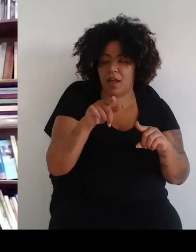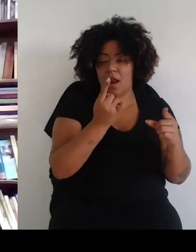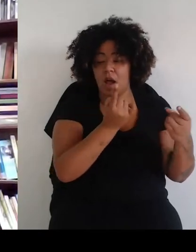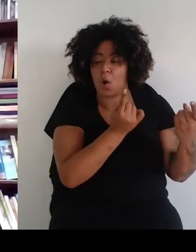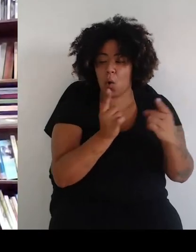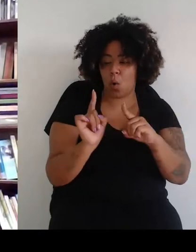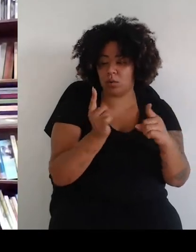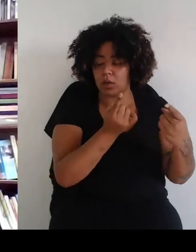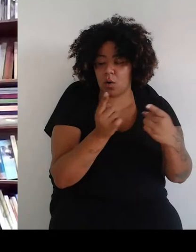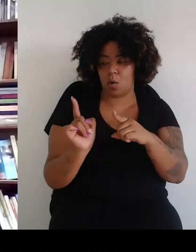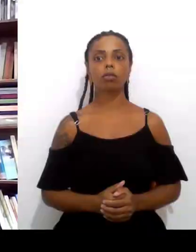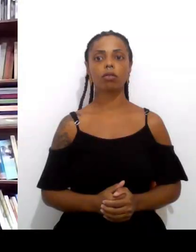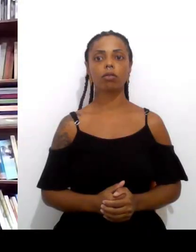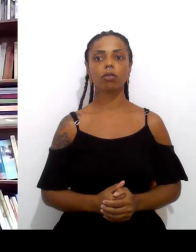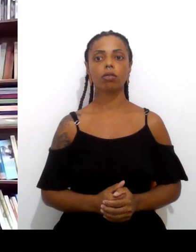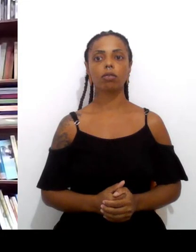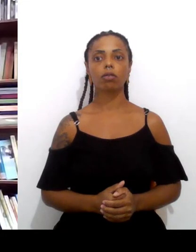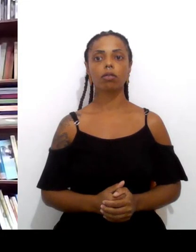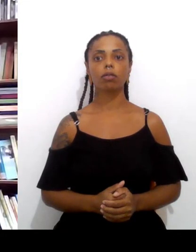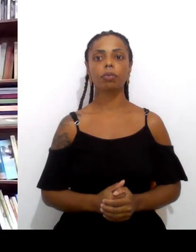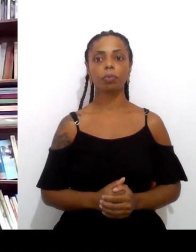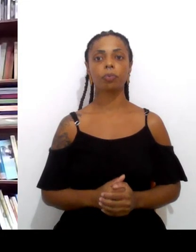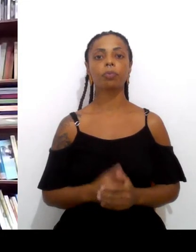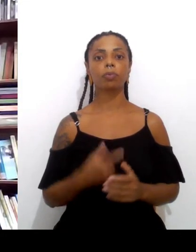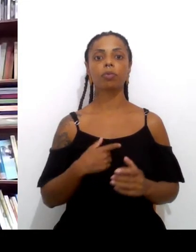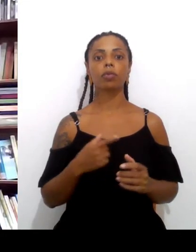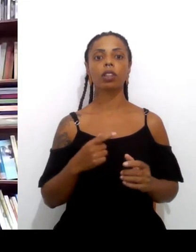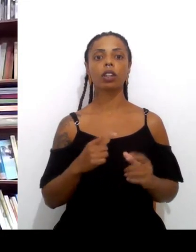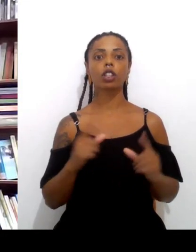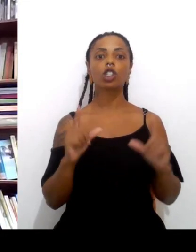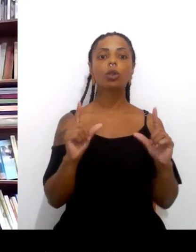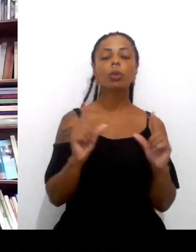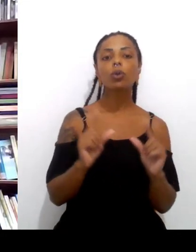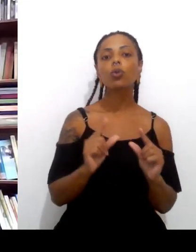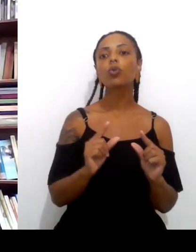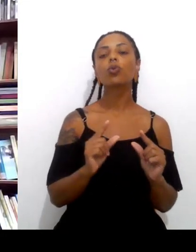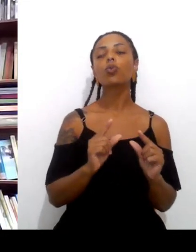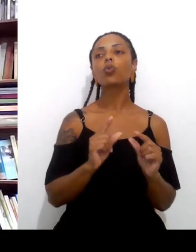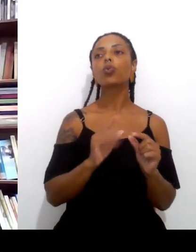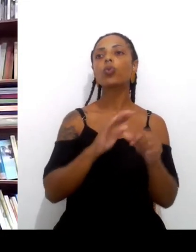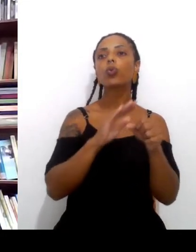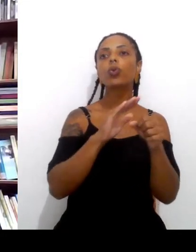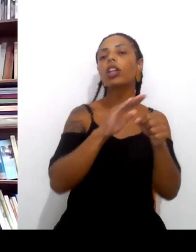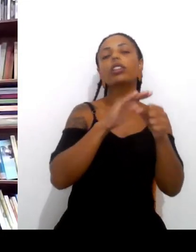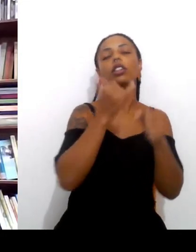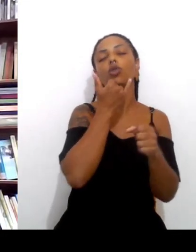ou seja diminui outras pessoas